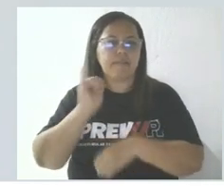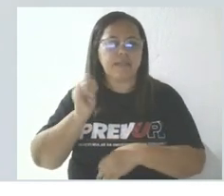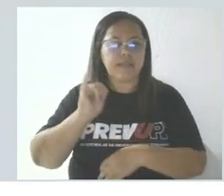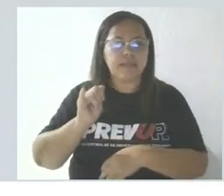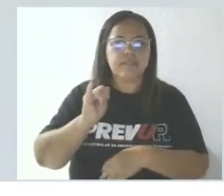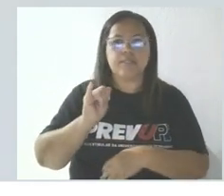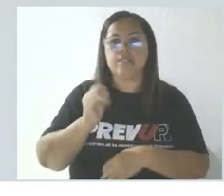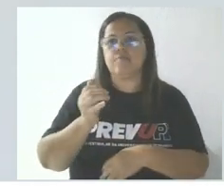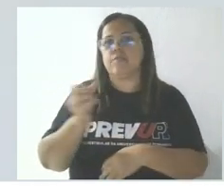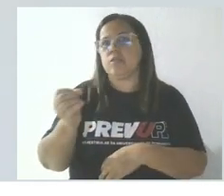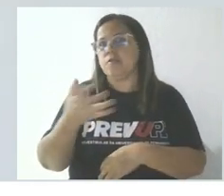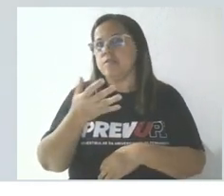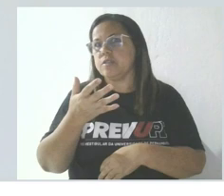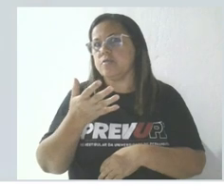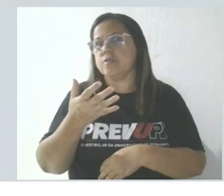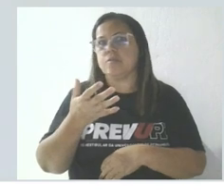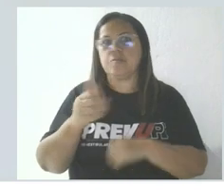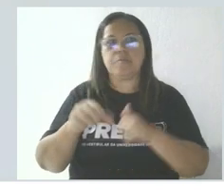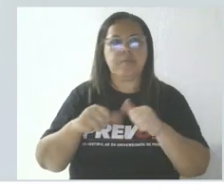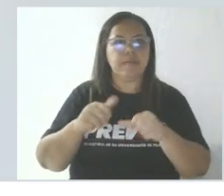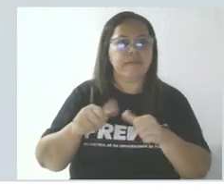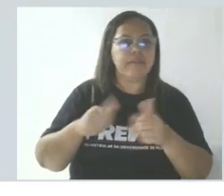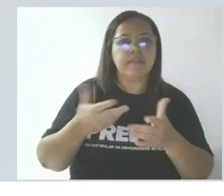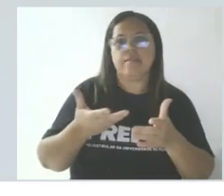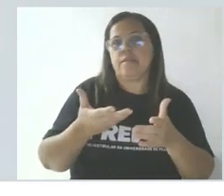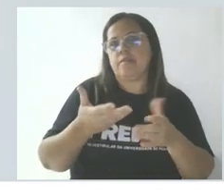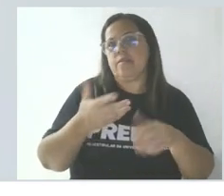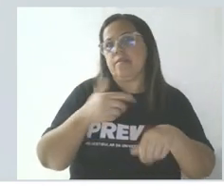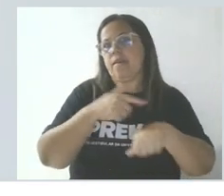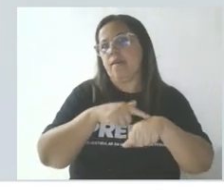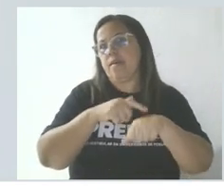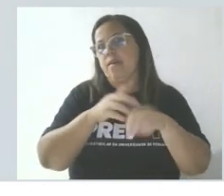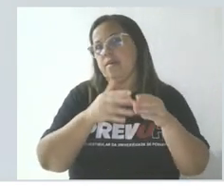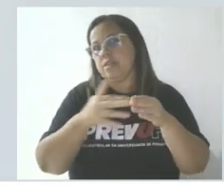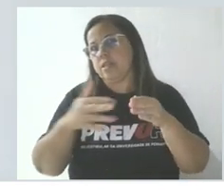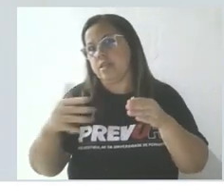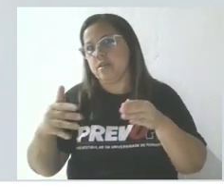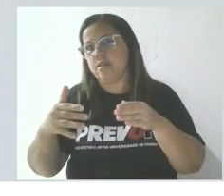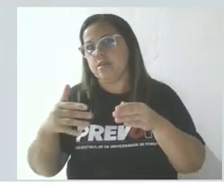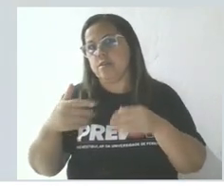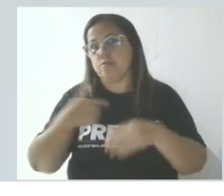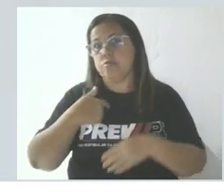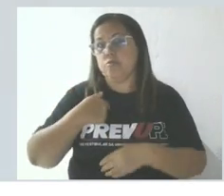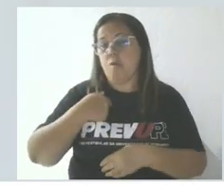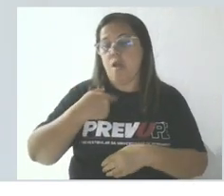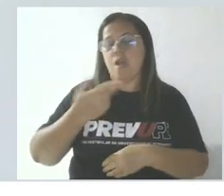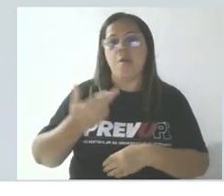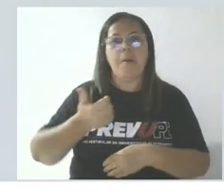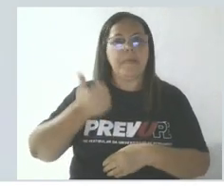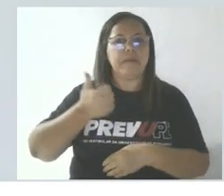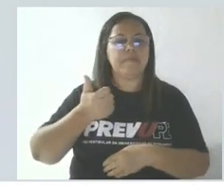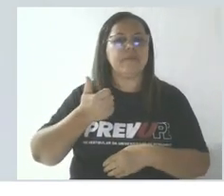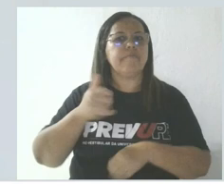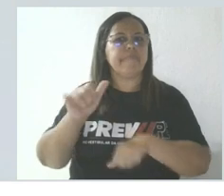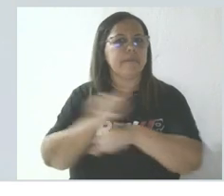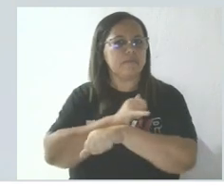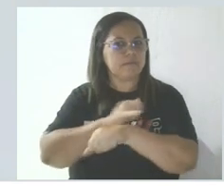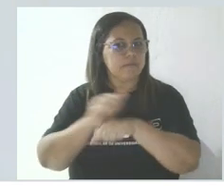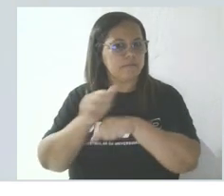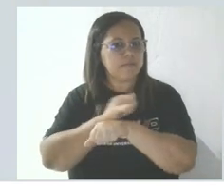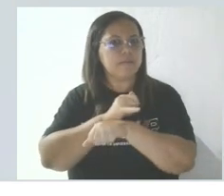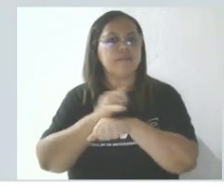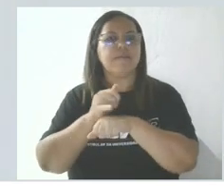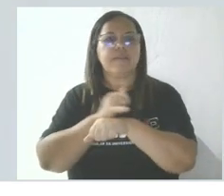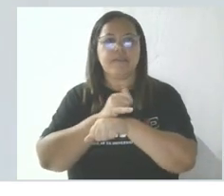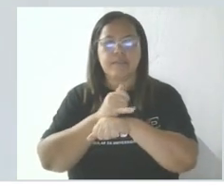como a quebra da linearidade cronológica e o uso do narrador em primeira pessoa essas técnicas evidentes n